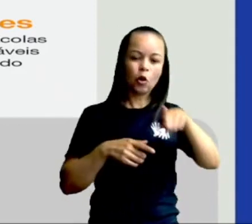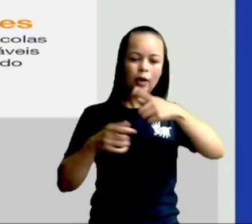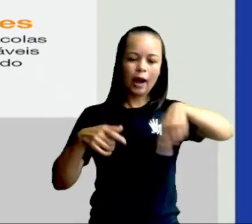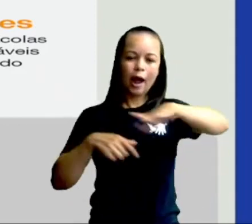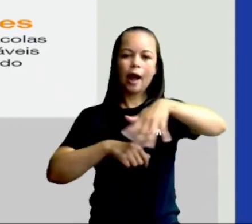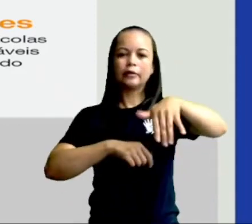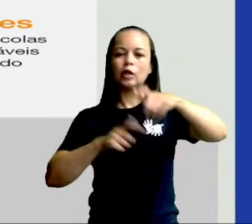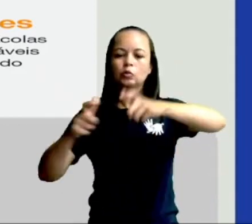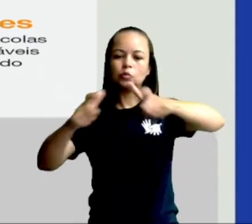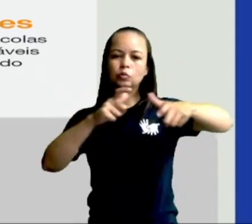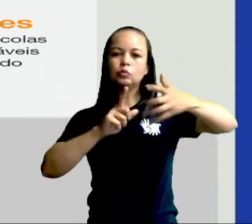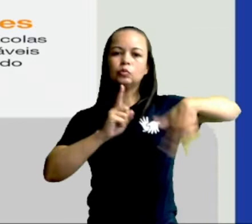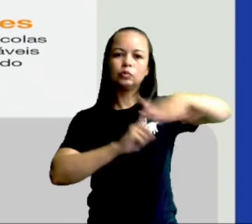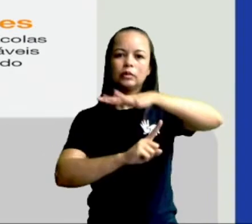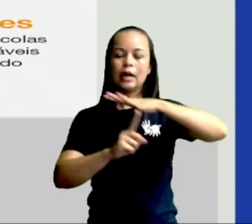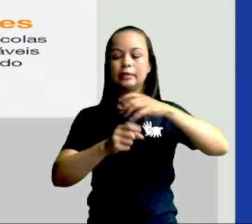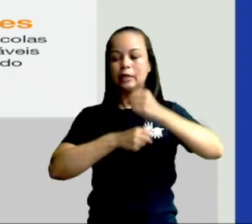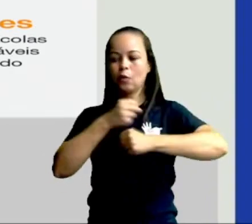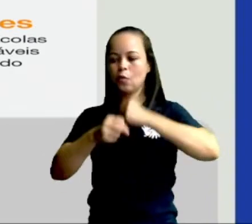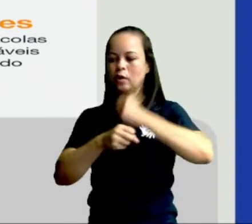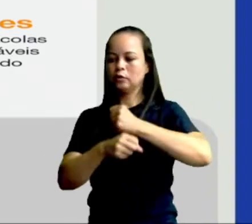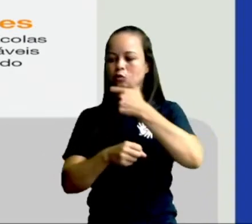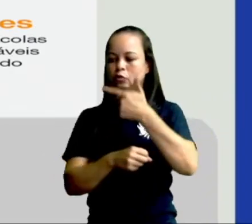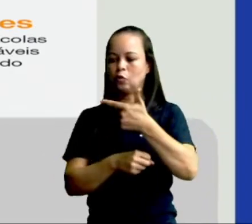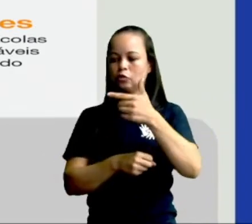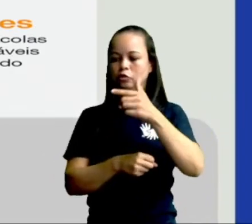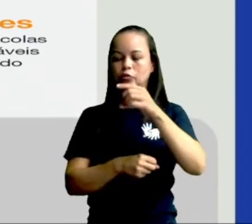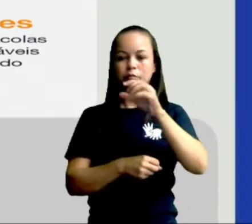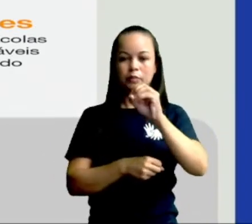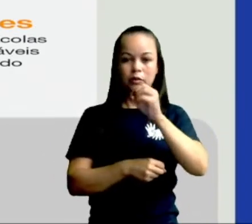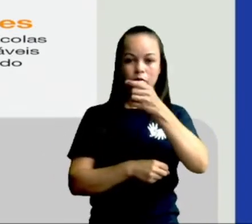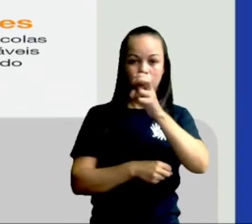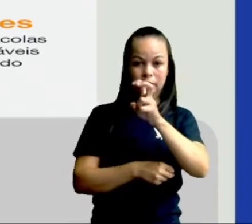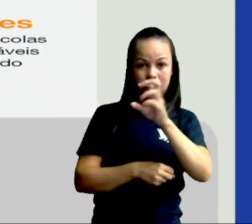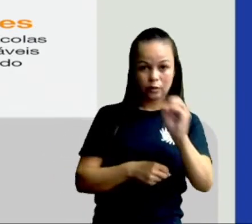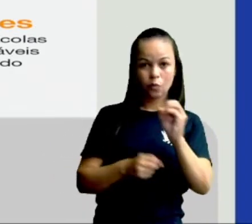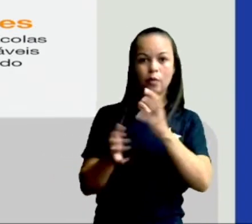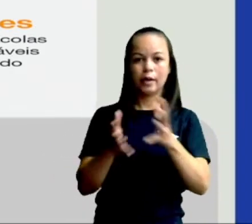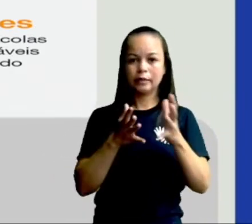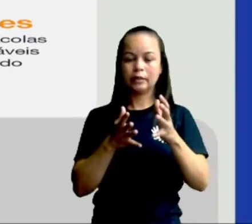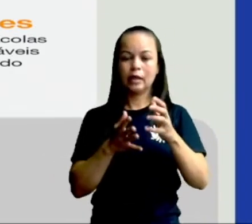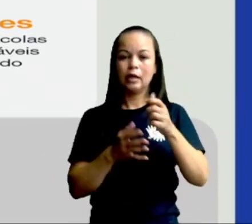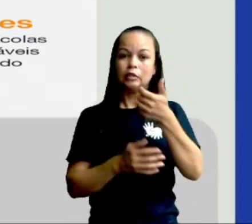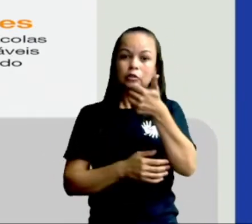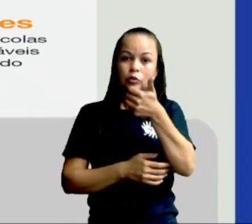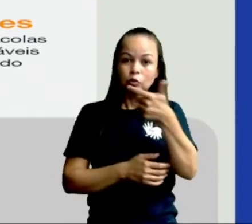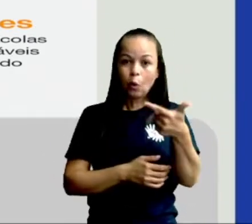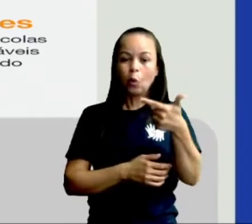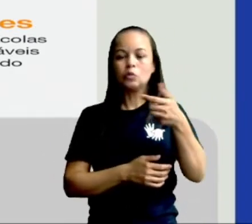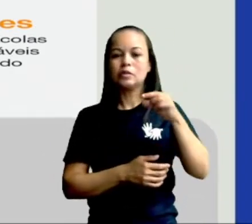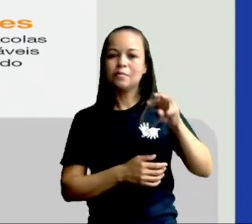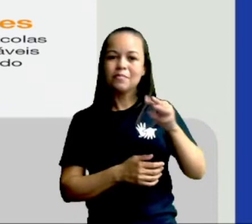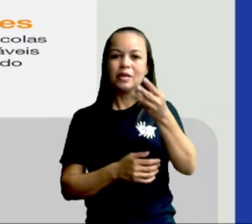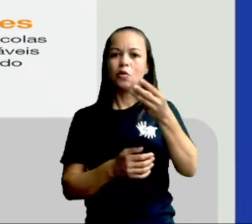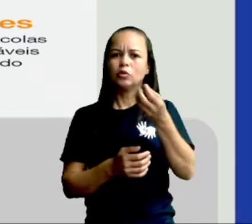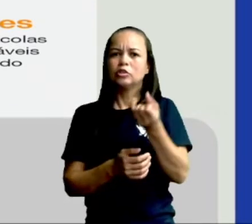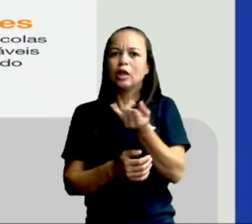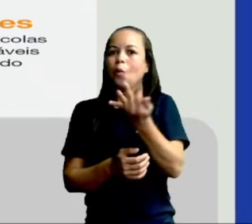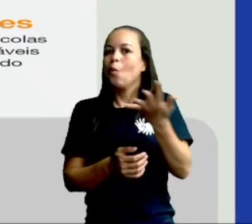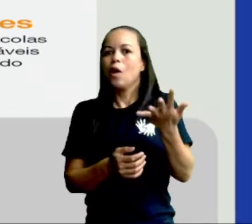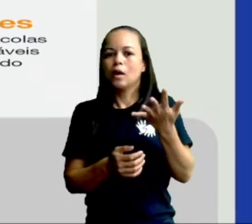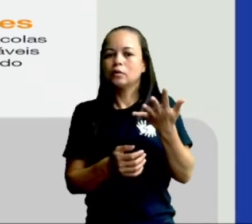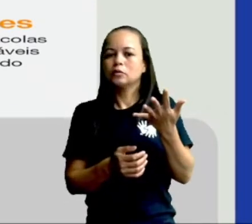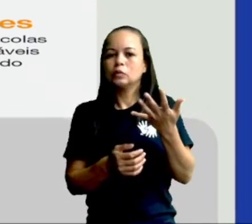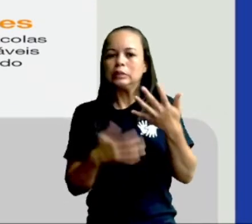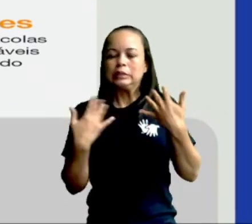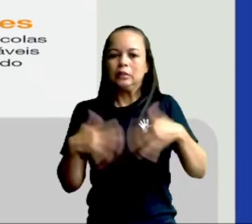até 2050. Presta atenção, gente, 2050, 12 milhões de toneladas de plástico. Isso dá quanto? Dá uma